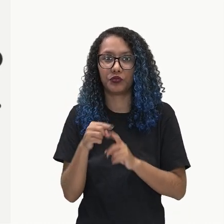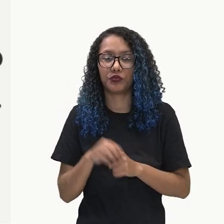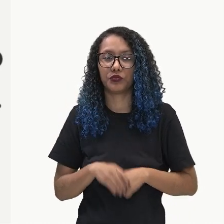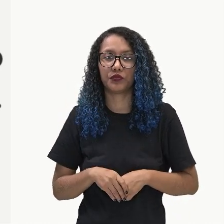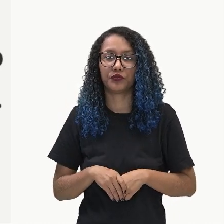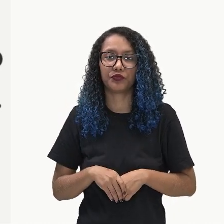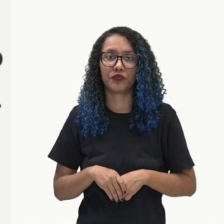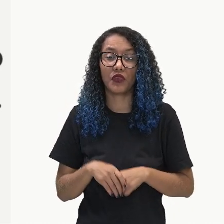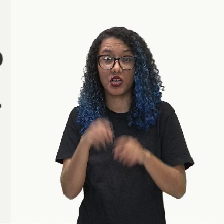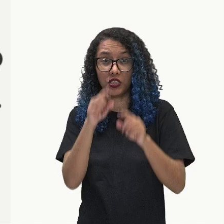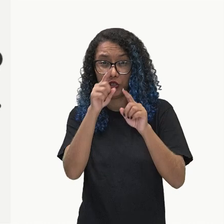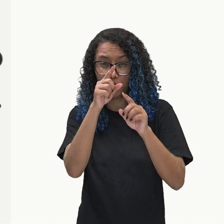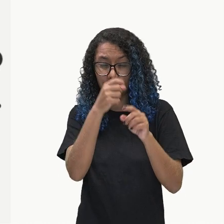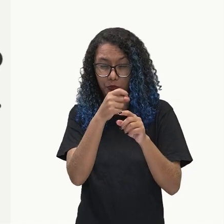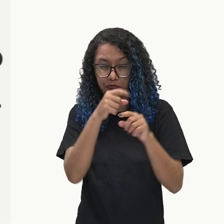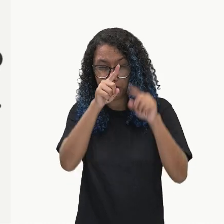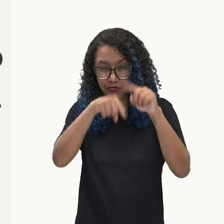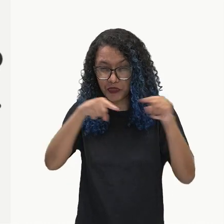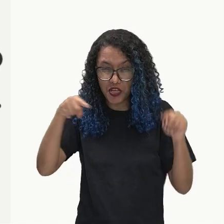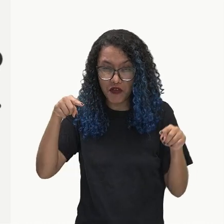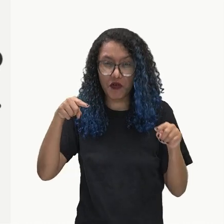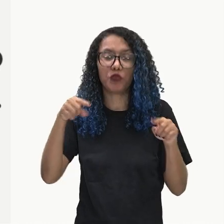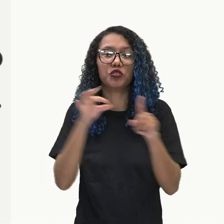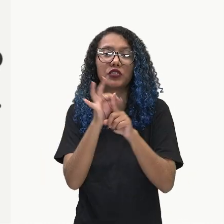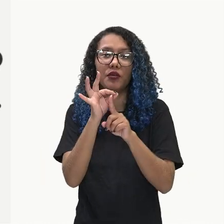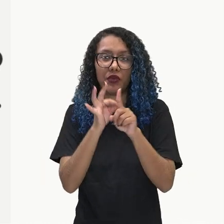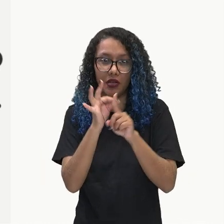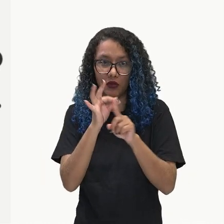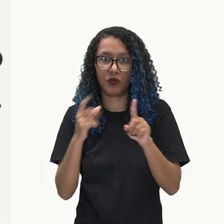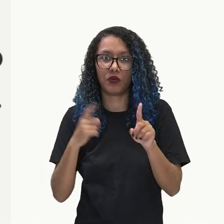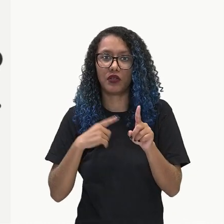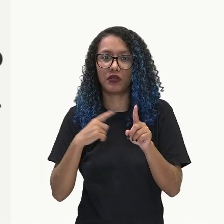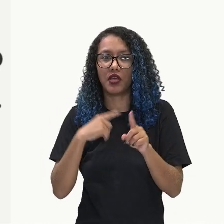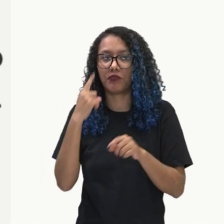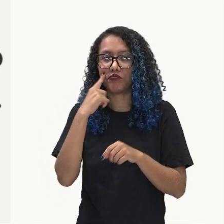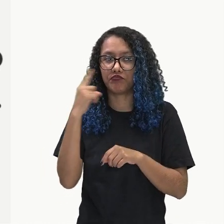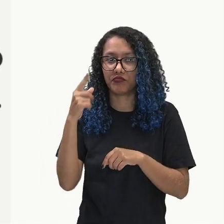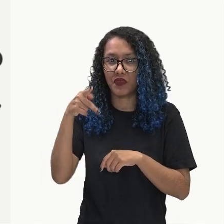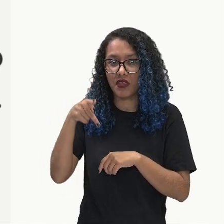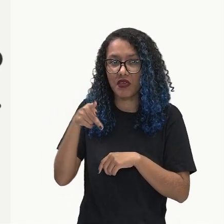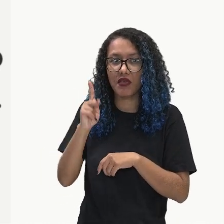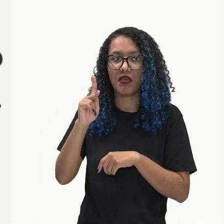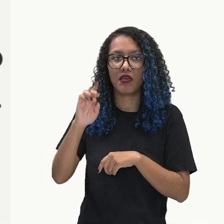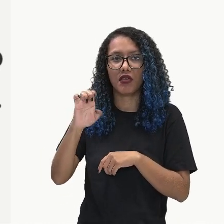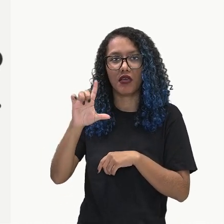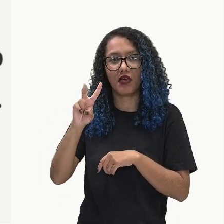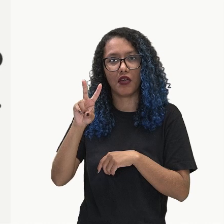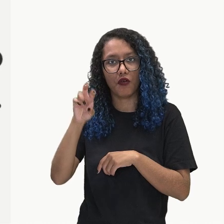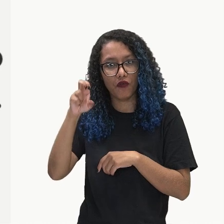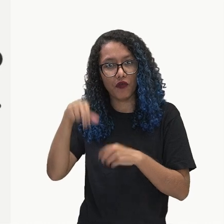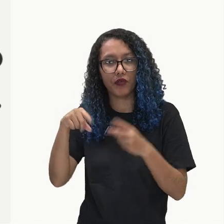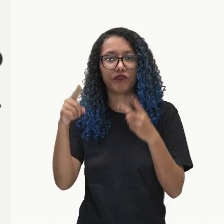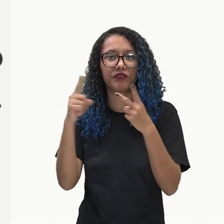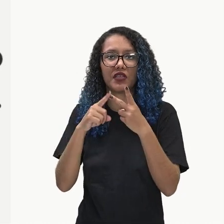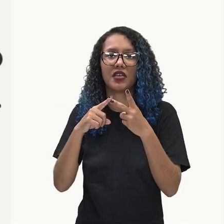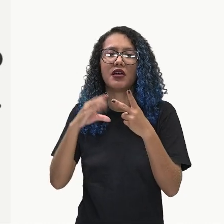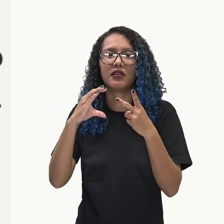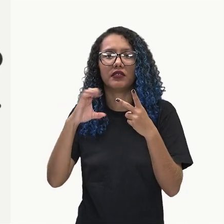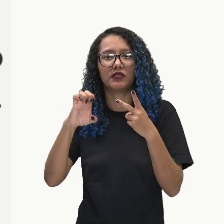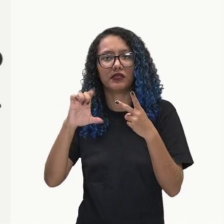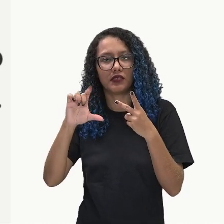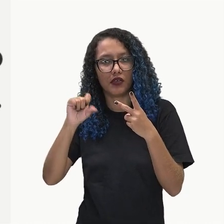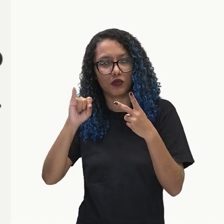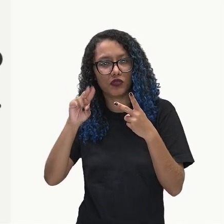de Kelvin, Celsius e Fahrenheit. Né? Se